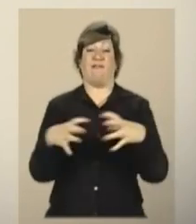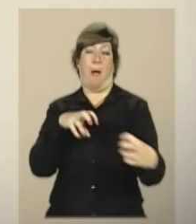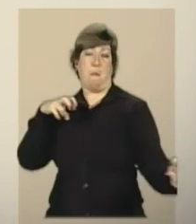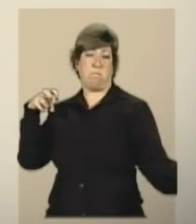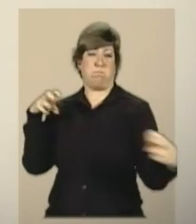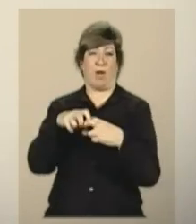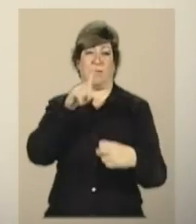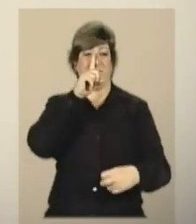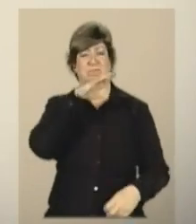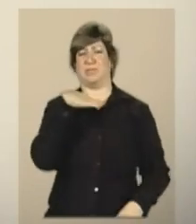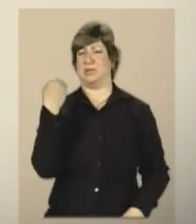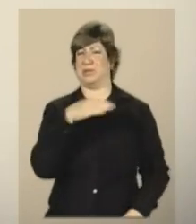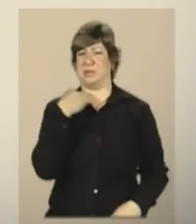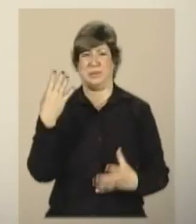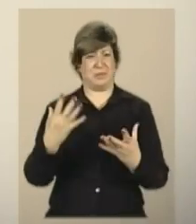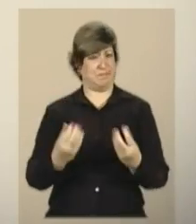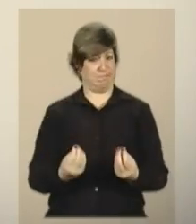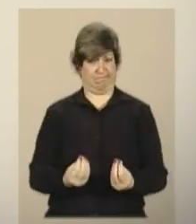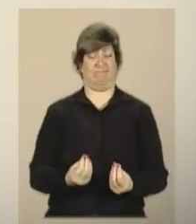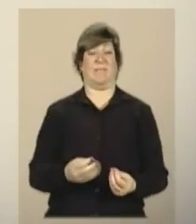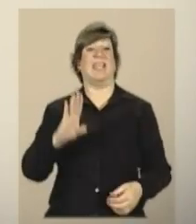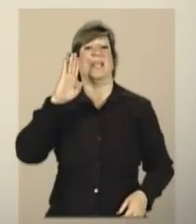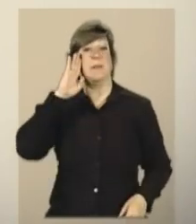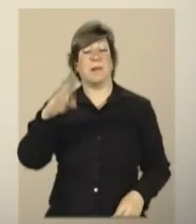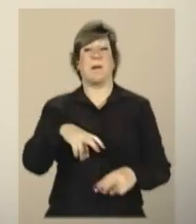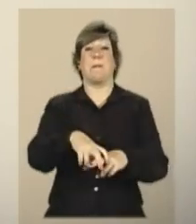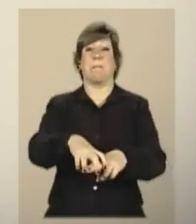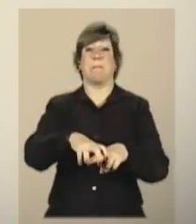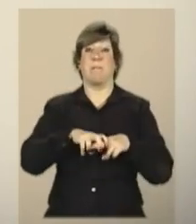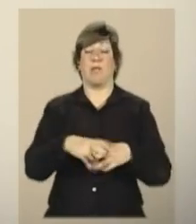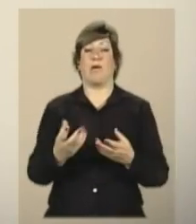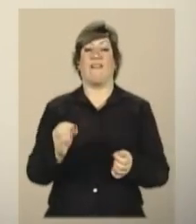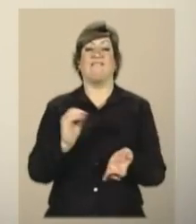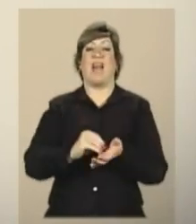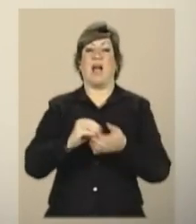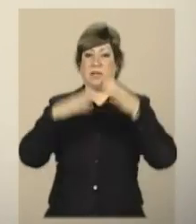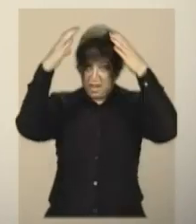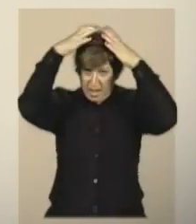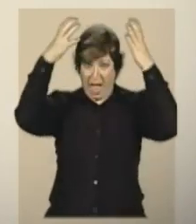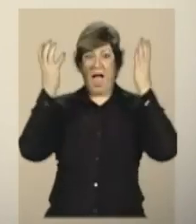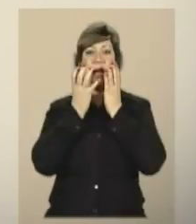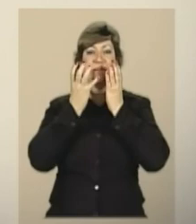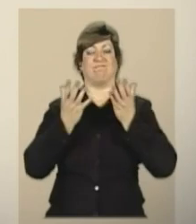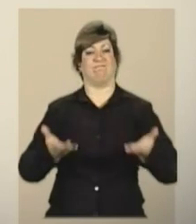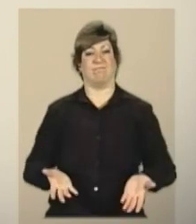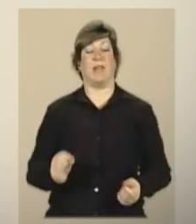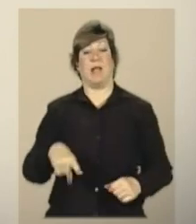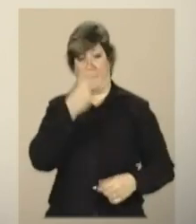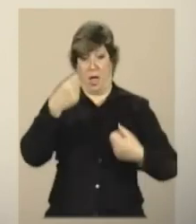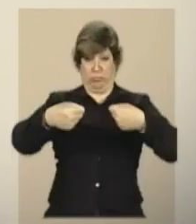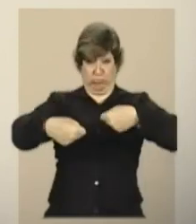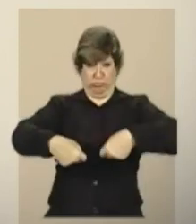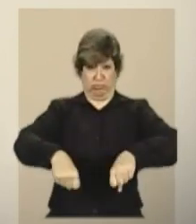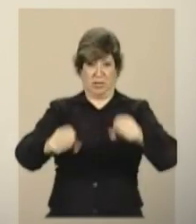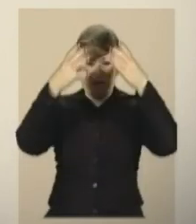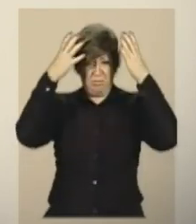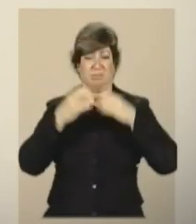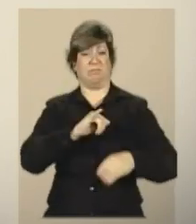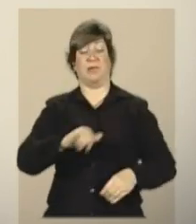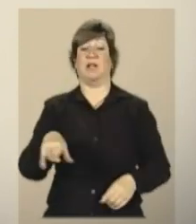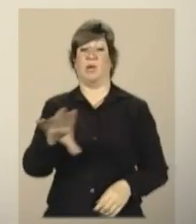em acidentes fatais principalmente pela falta de capacete os motociclistas o